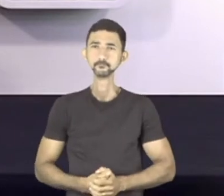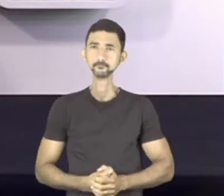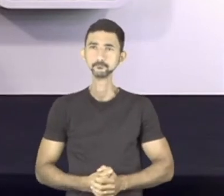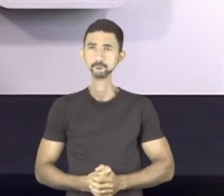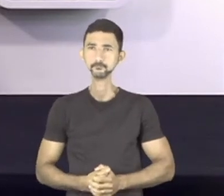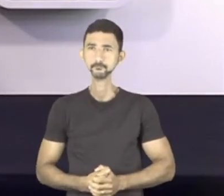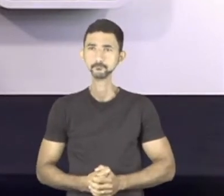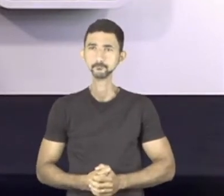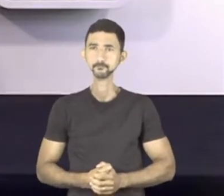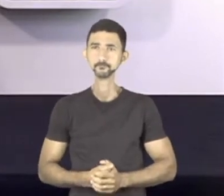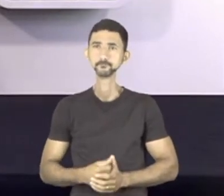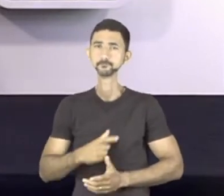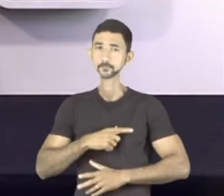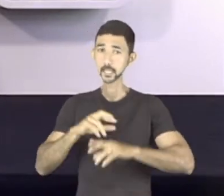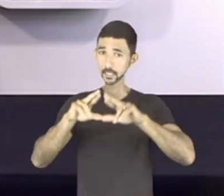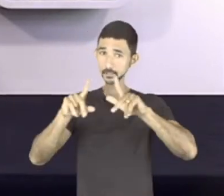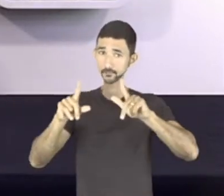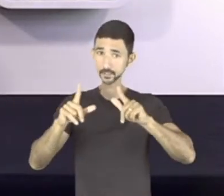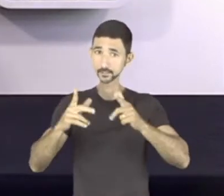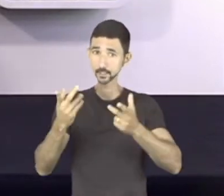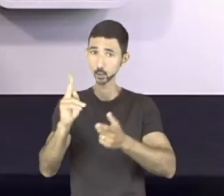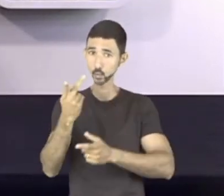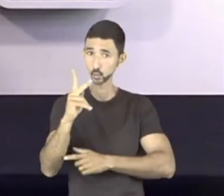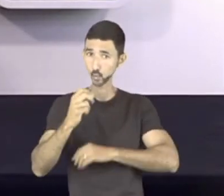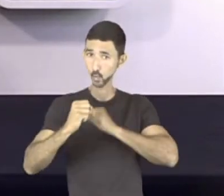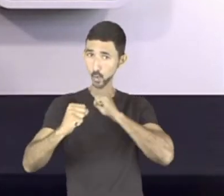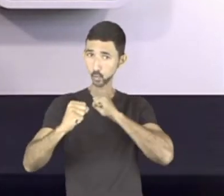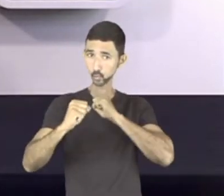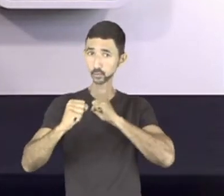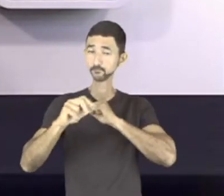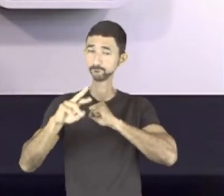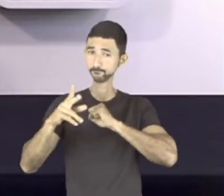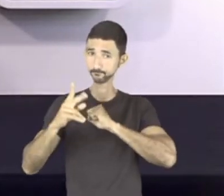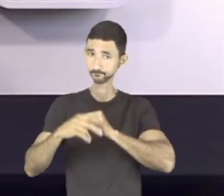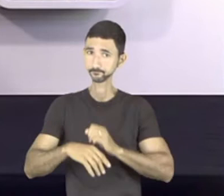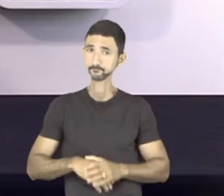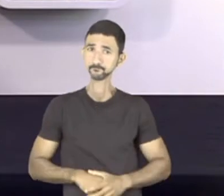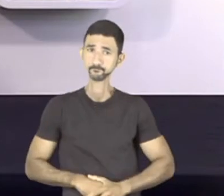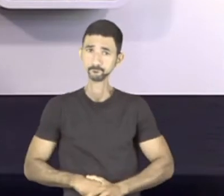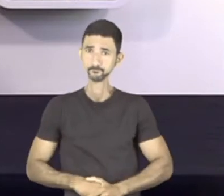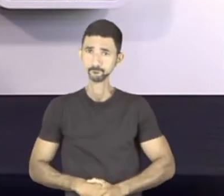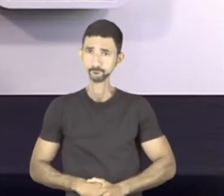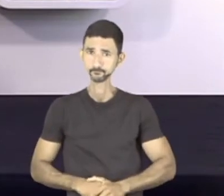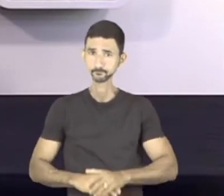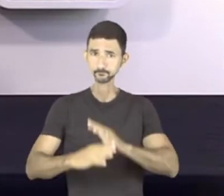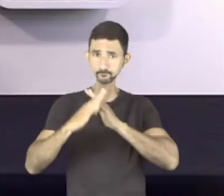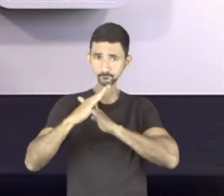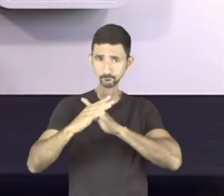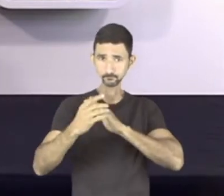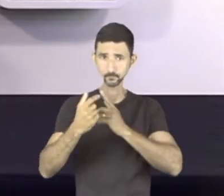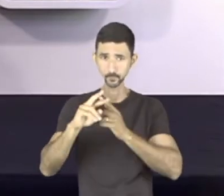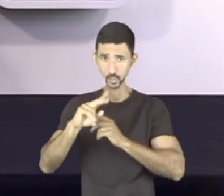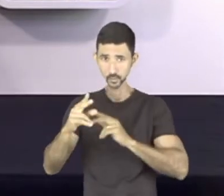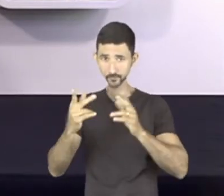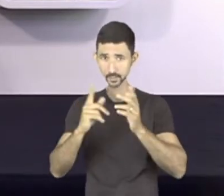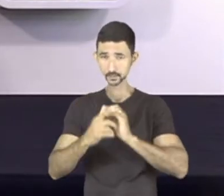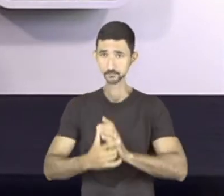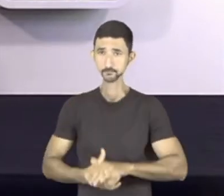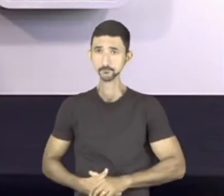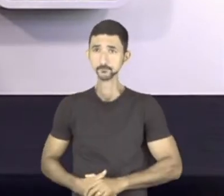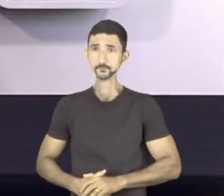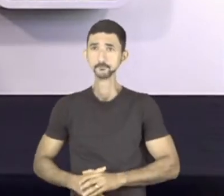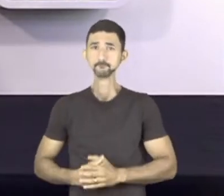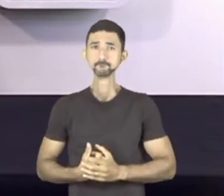Tá? Então vai ter essa diferença bem definida do karatê para o taekwondo. O taekwondo